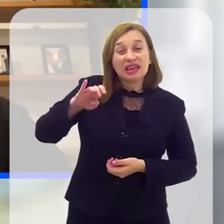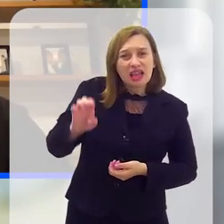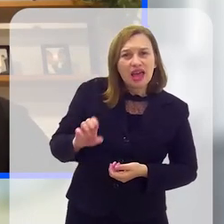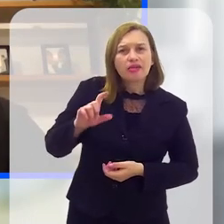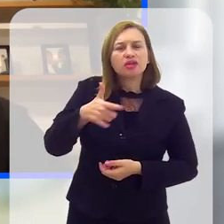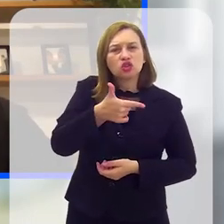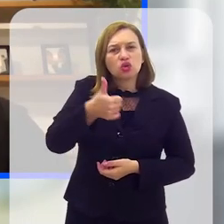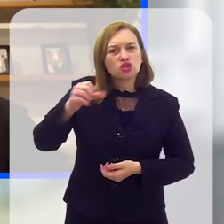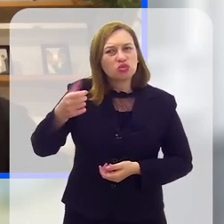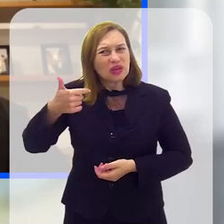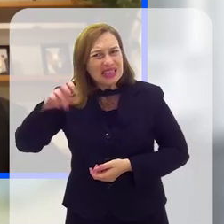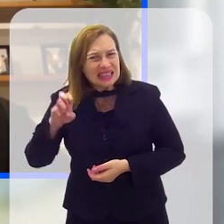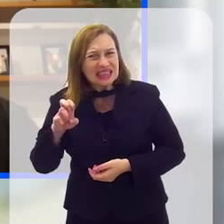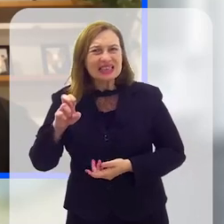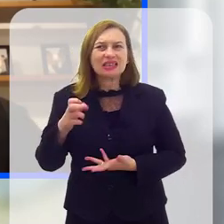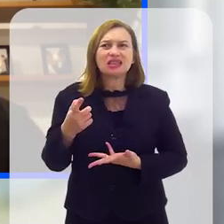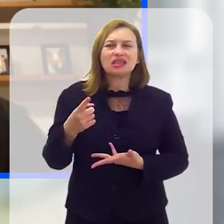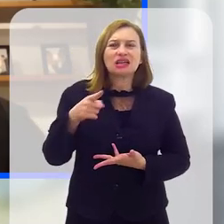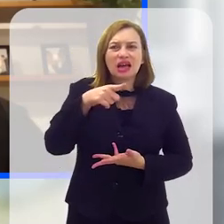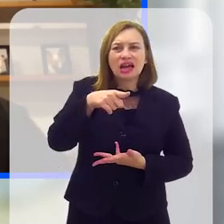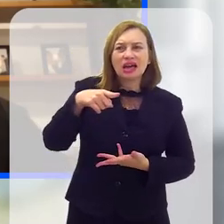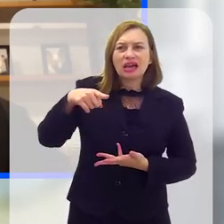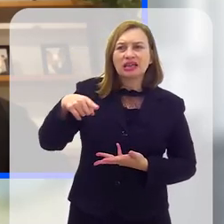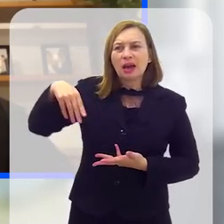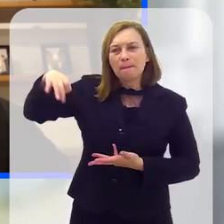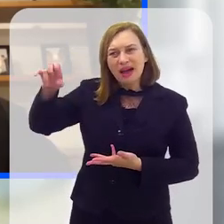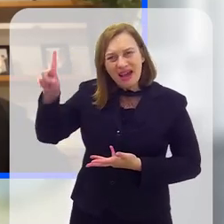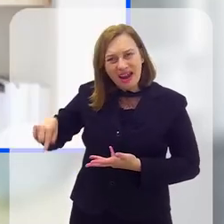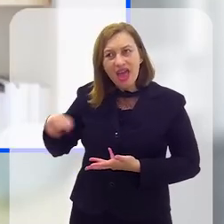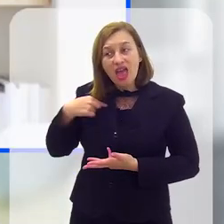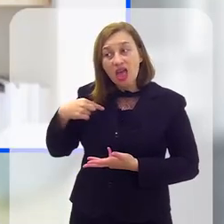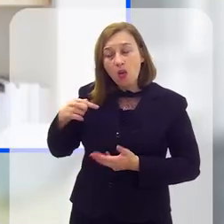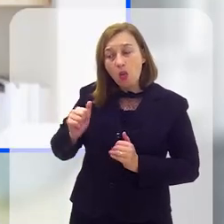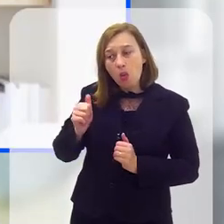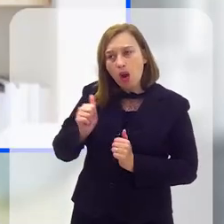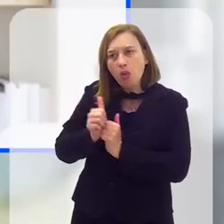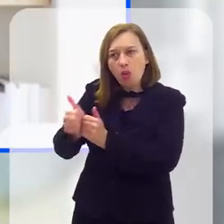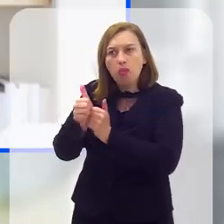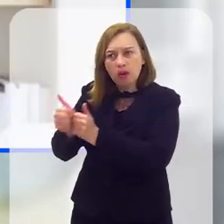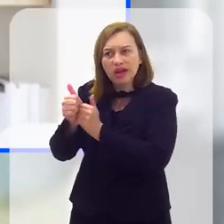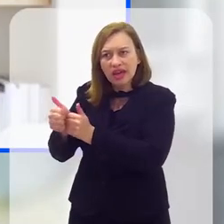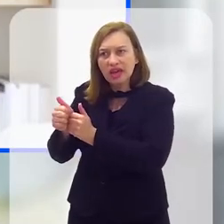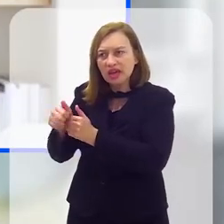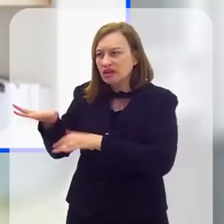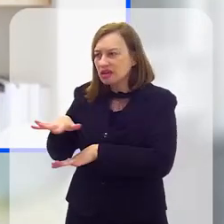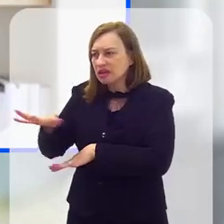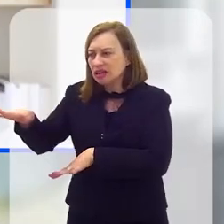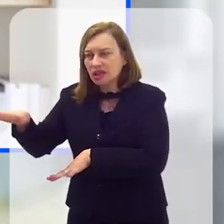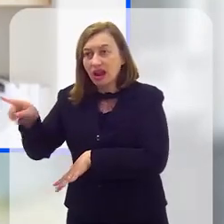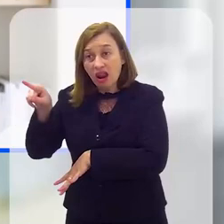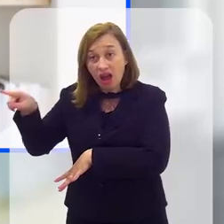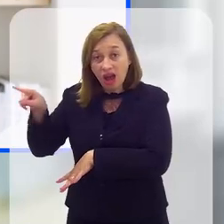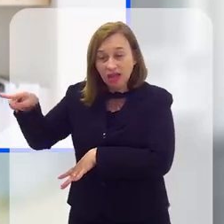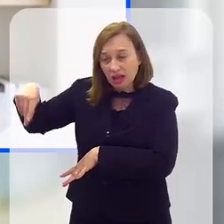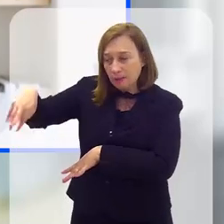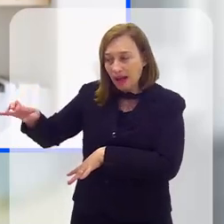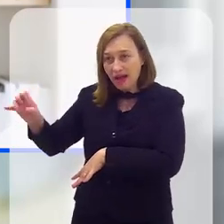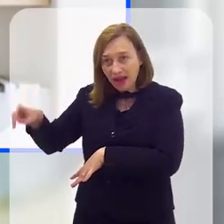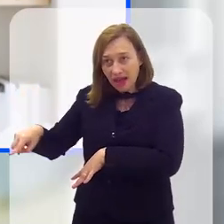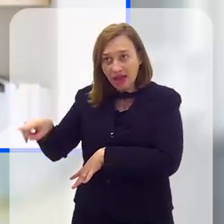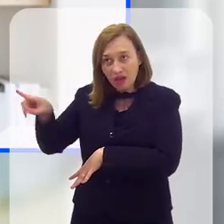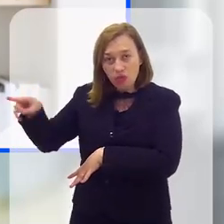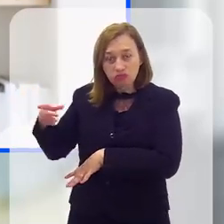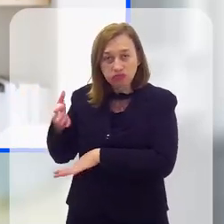O Guilherme, em 2015, na ocupação lá da Maré, eu até acompanhei aquilo e consegui entrar lá na